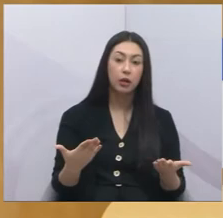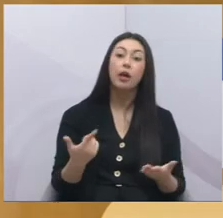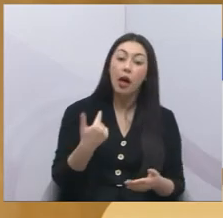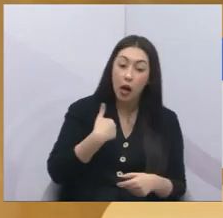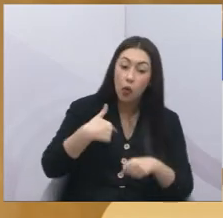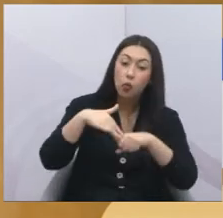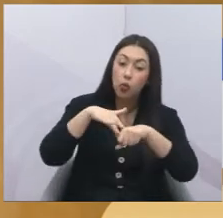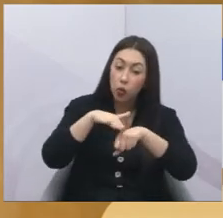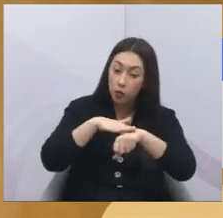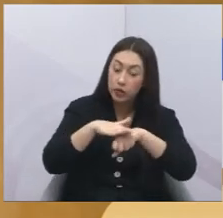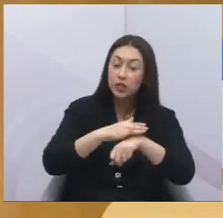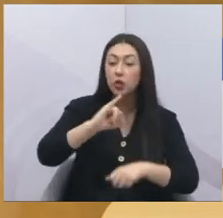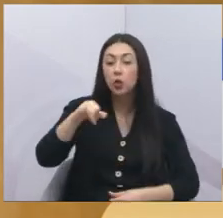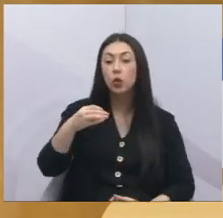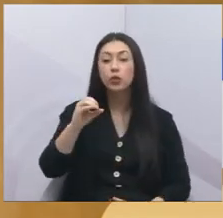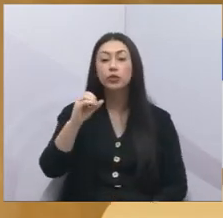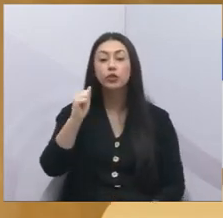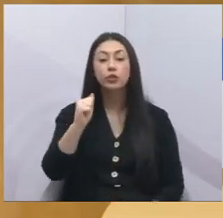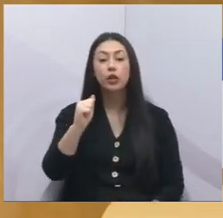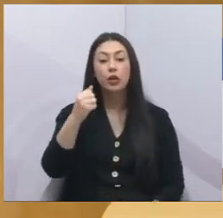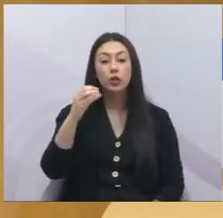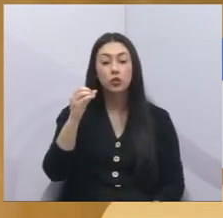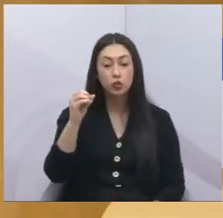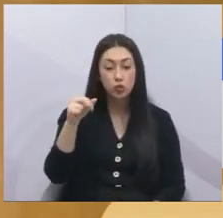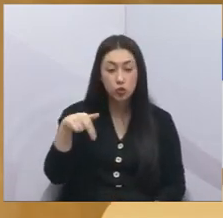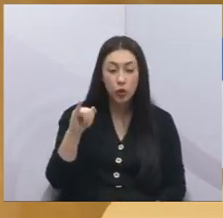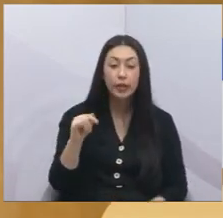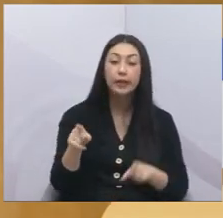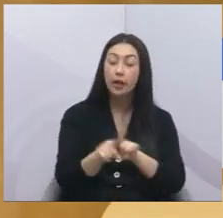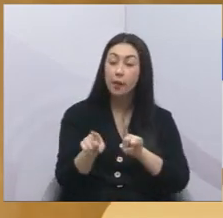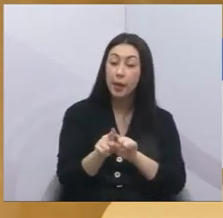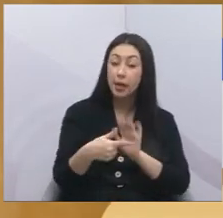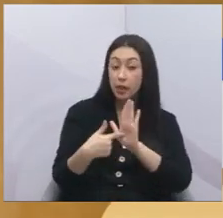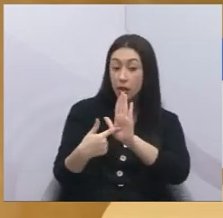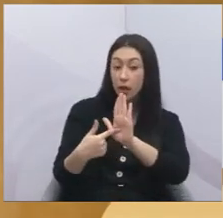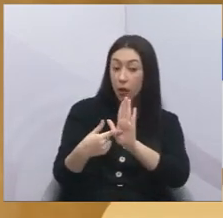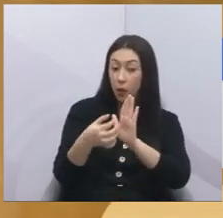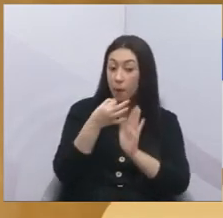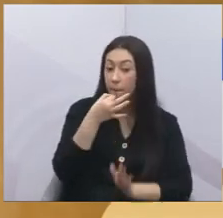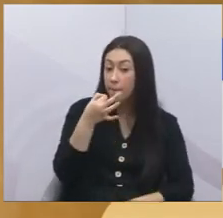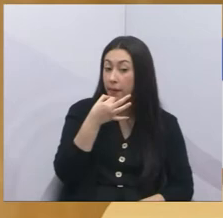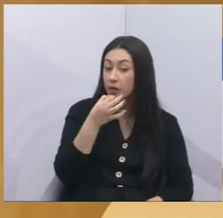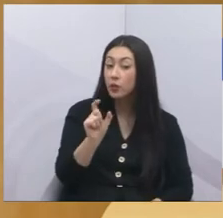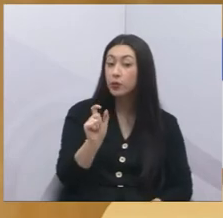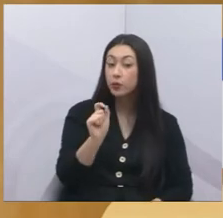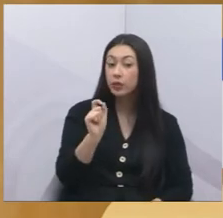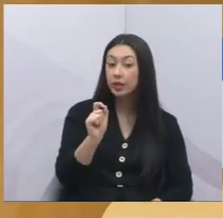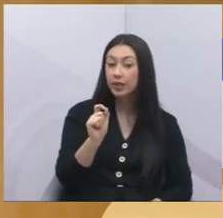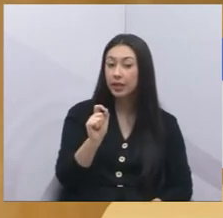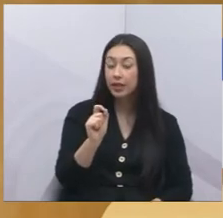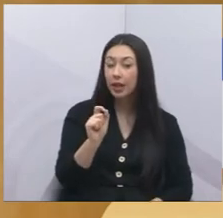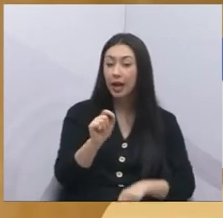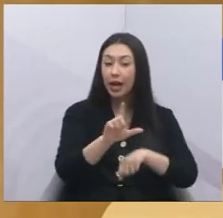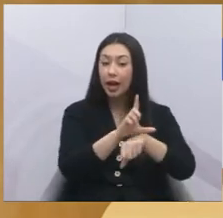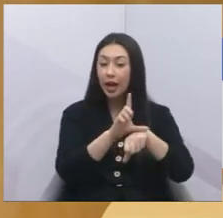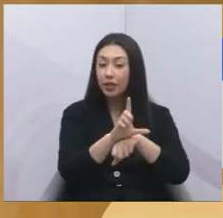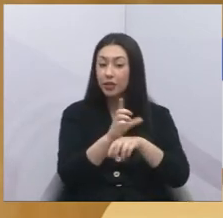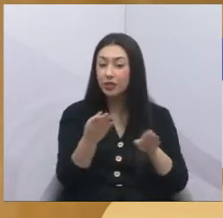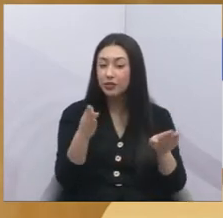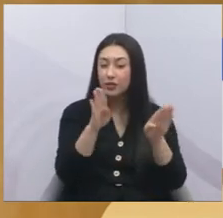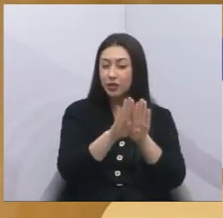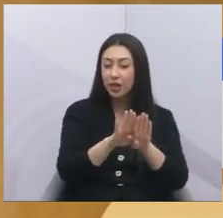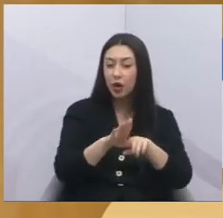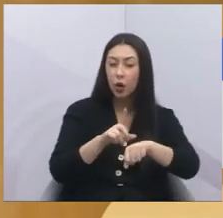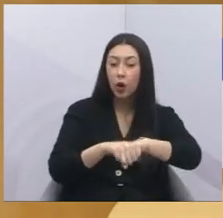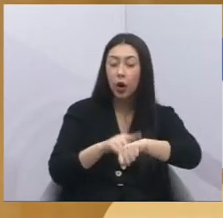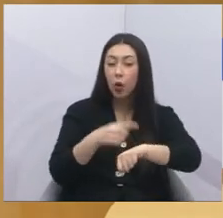Conversei com o Jassone hoje, eles trouxeram uma ideia aqui de fechar as adegas 8 horas da